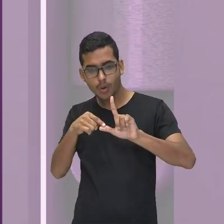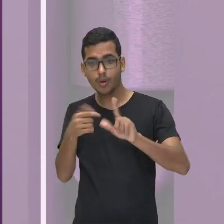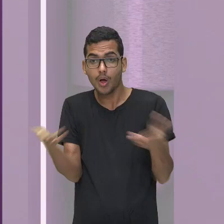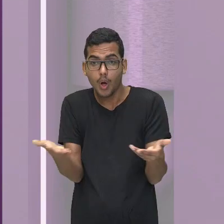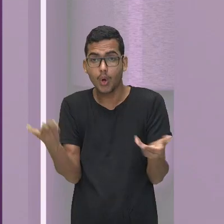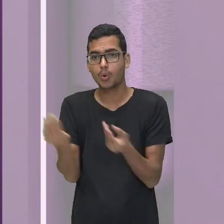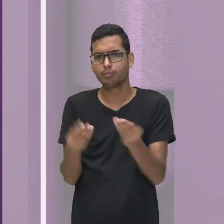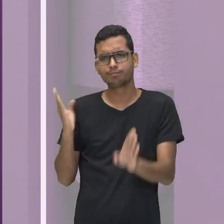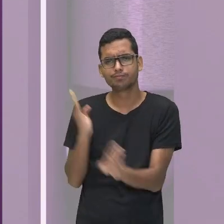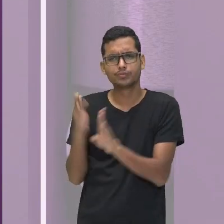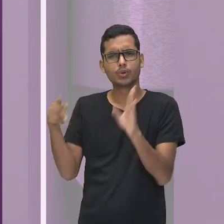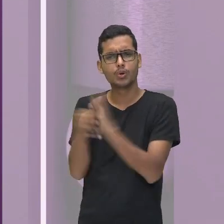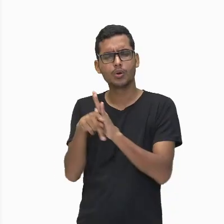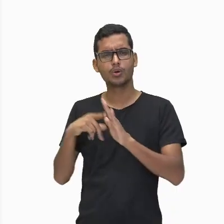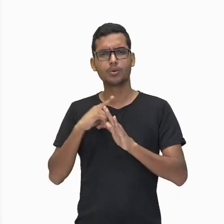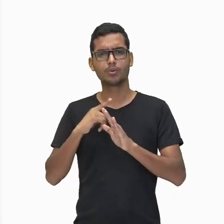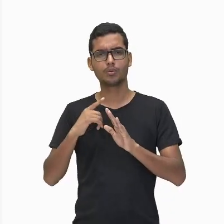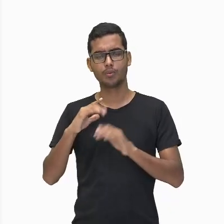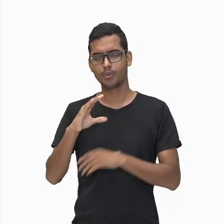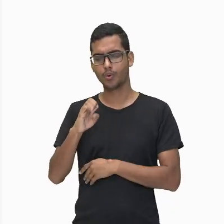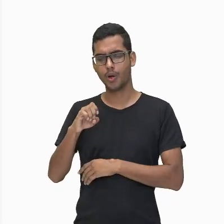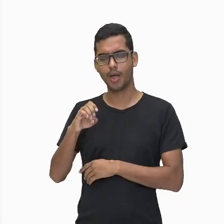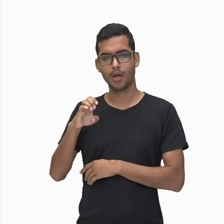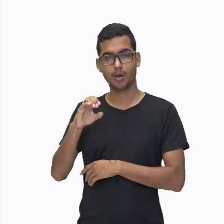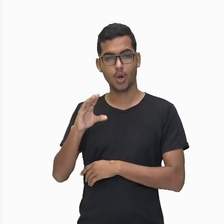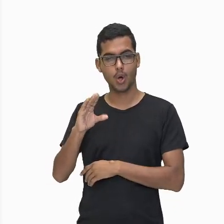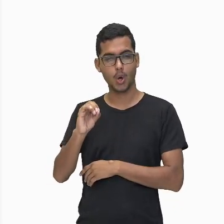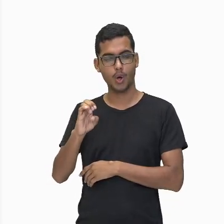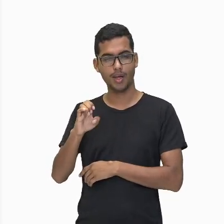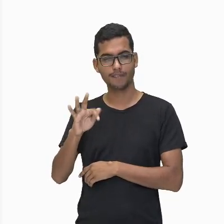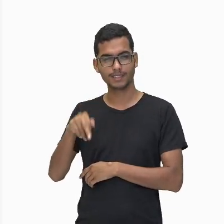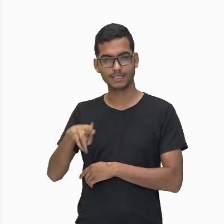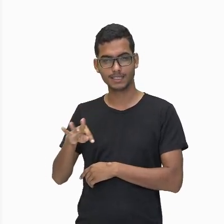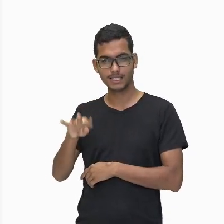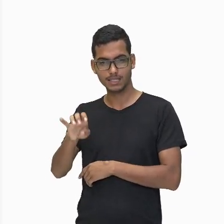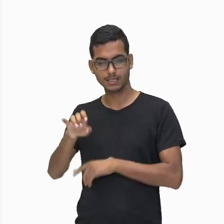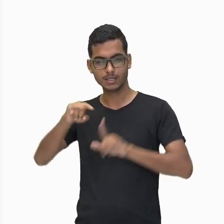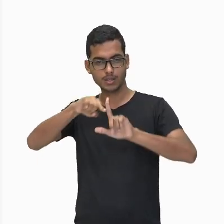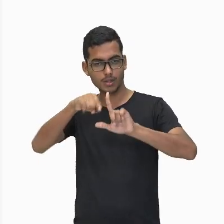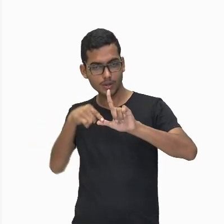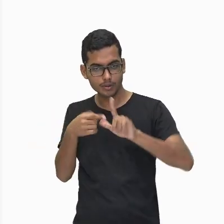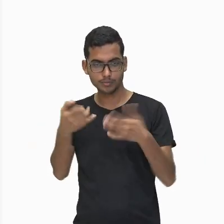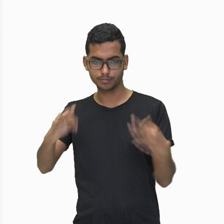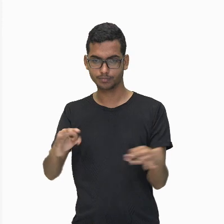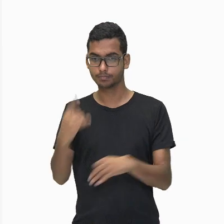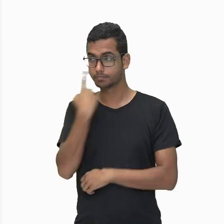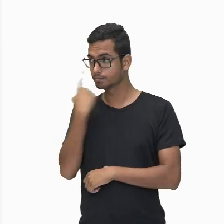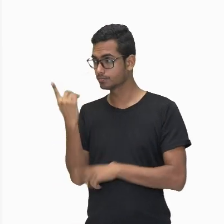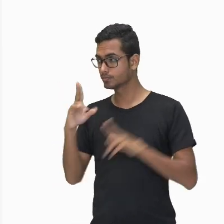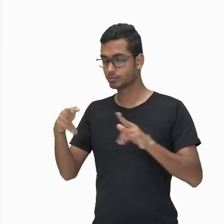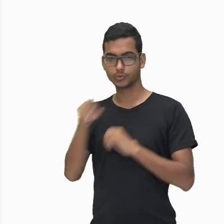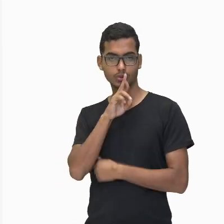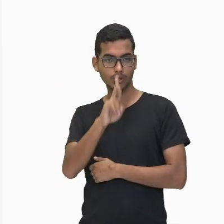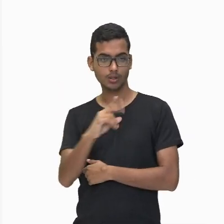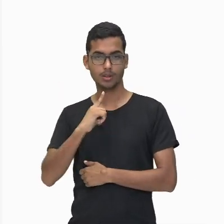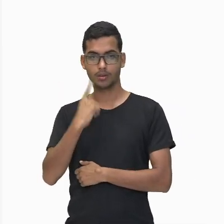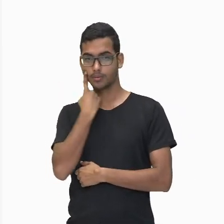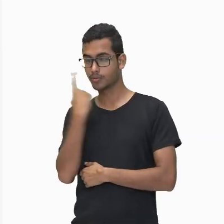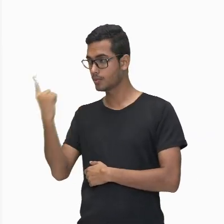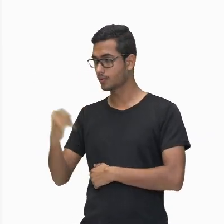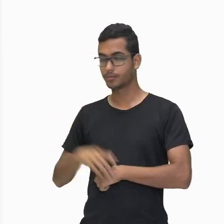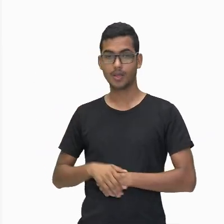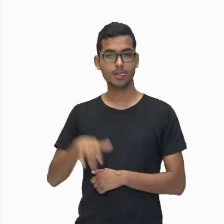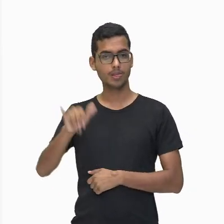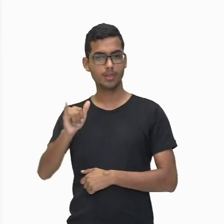determina o coeficiente angular. Tá aí, ó. Exatamente o resultado que nós encontramos, né? Y igual a 2 sétimos de